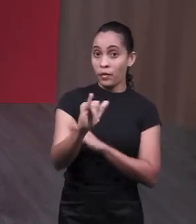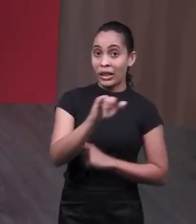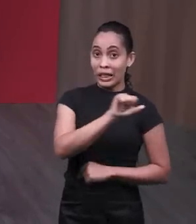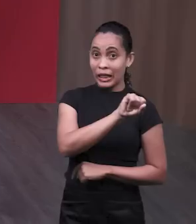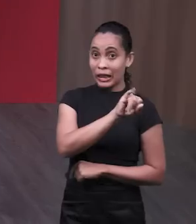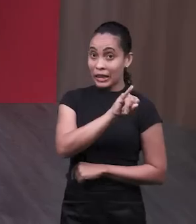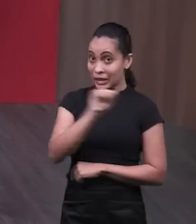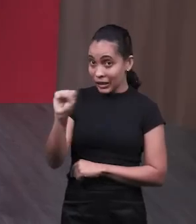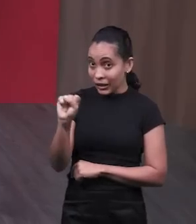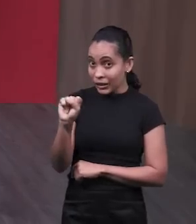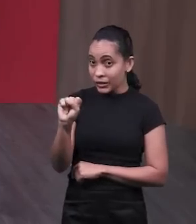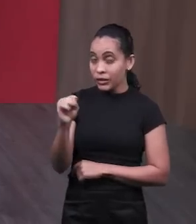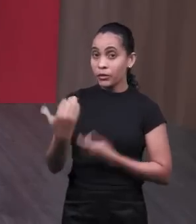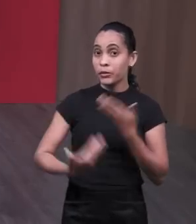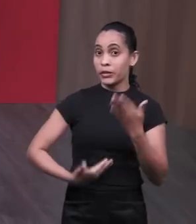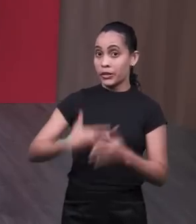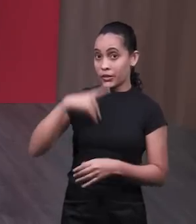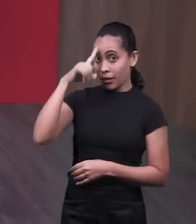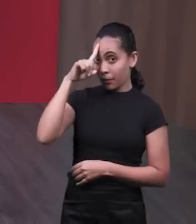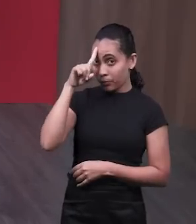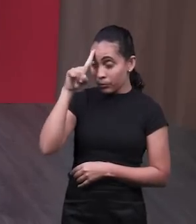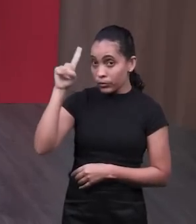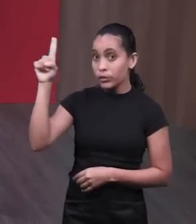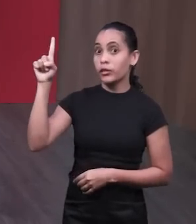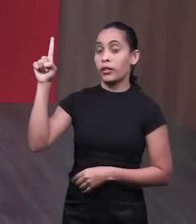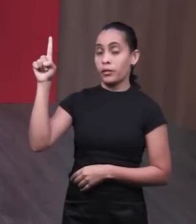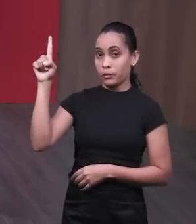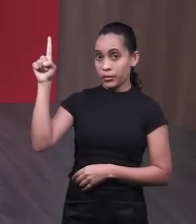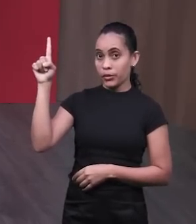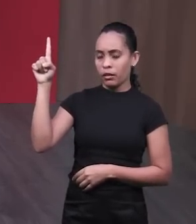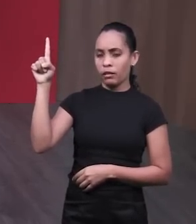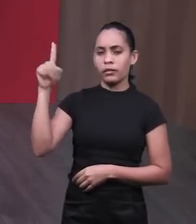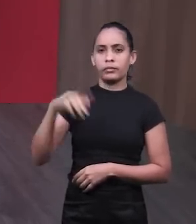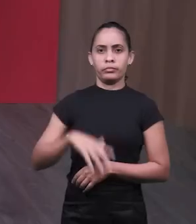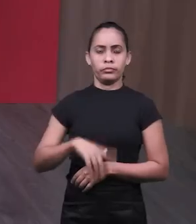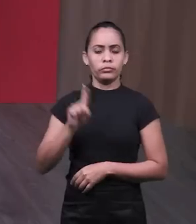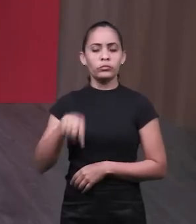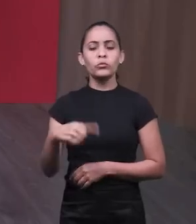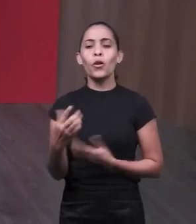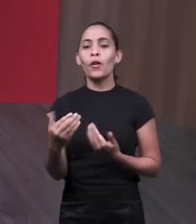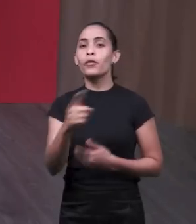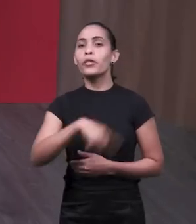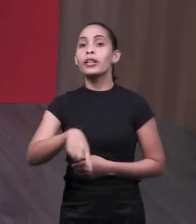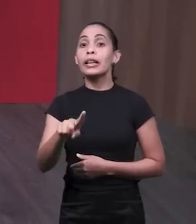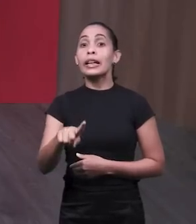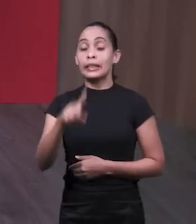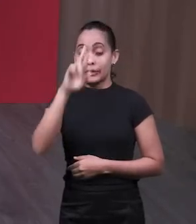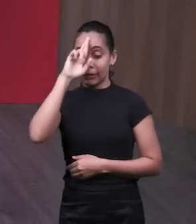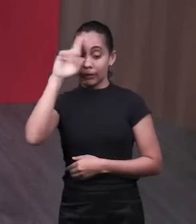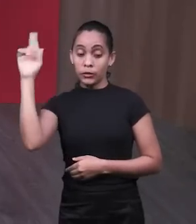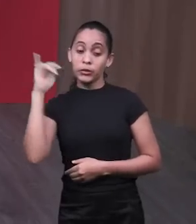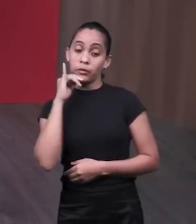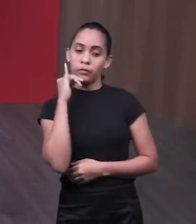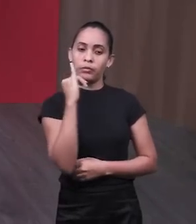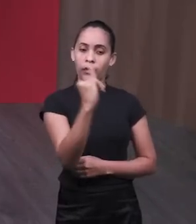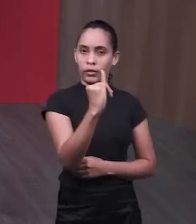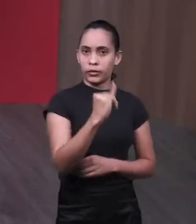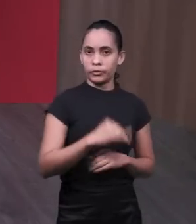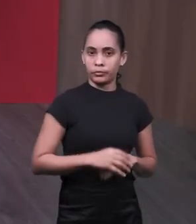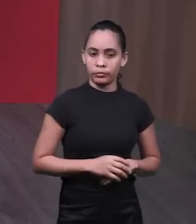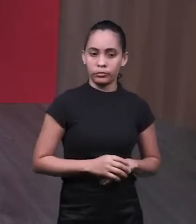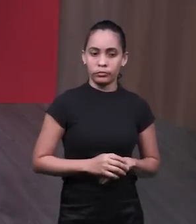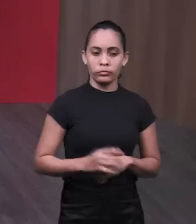comentários. Mas há um momento, Sérgio, Jerônimo, né, os jovens, que o Senhor vem e fala assim com Isaías: pouco